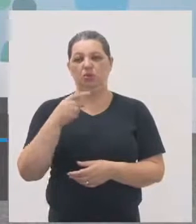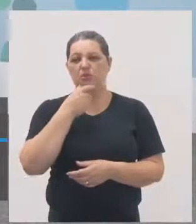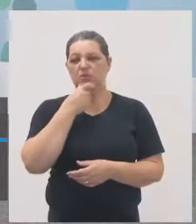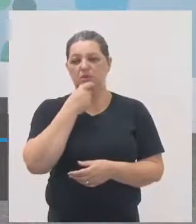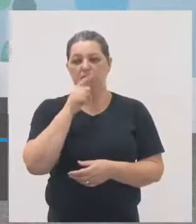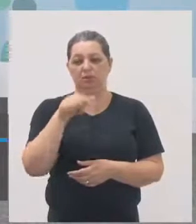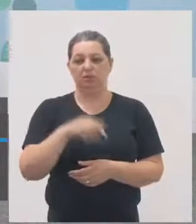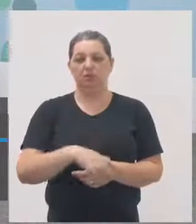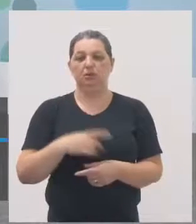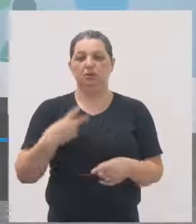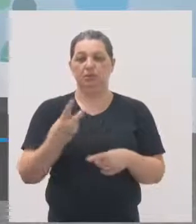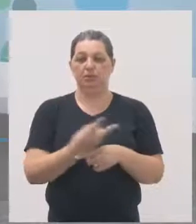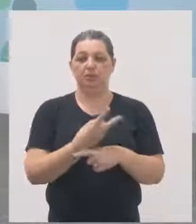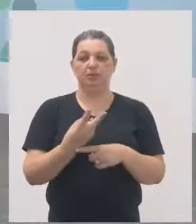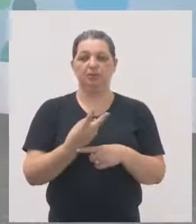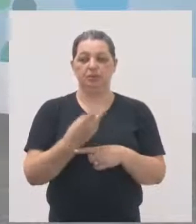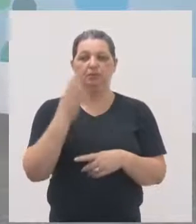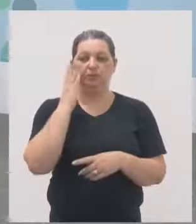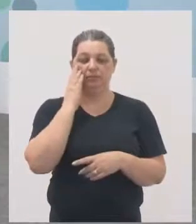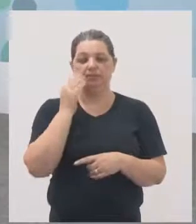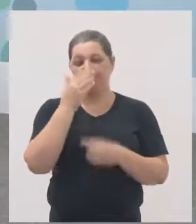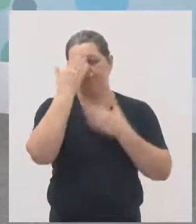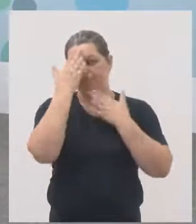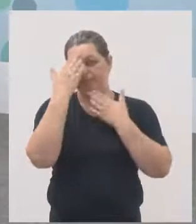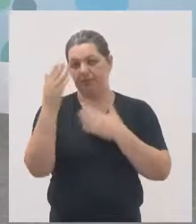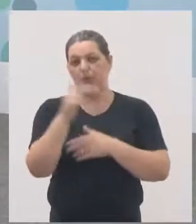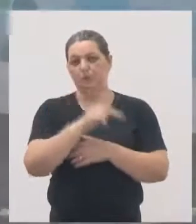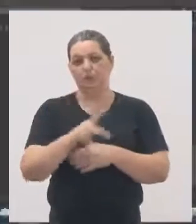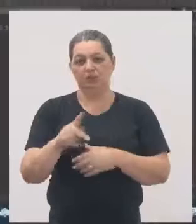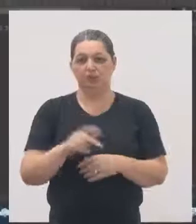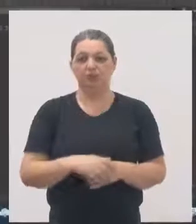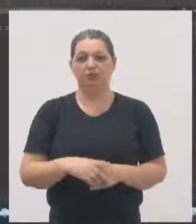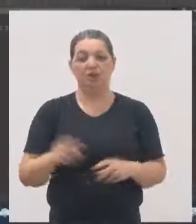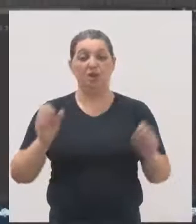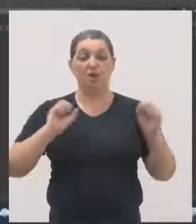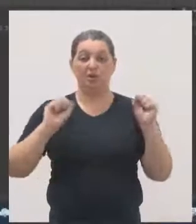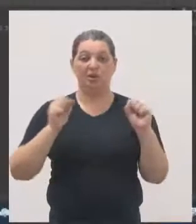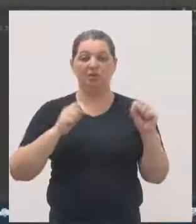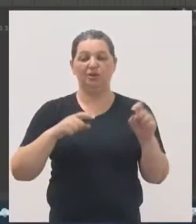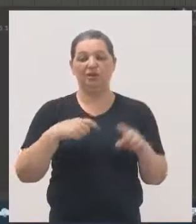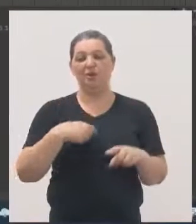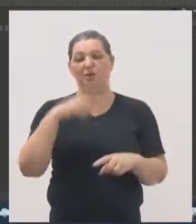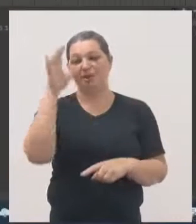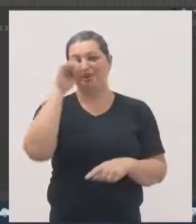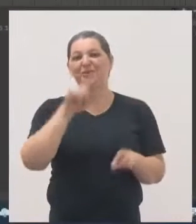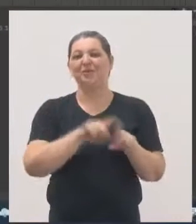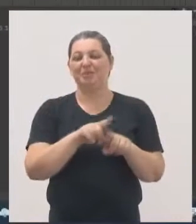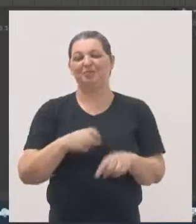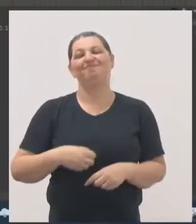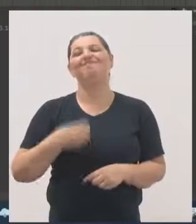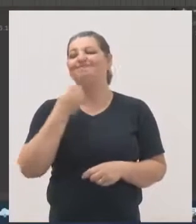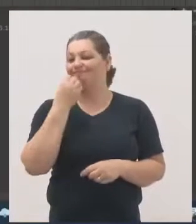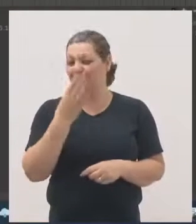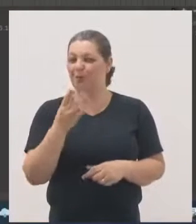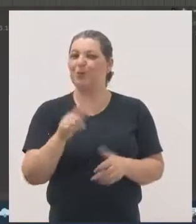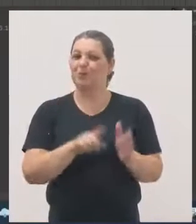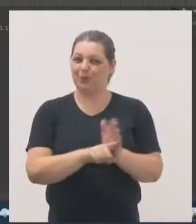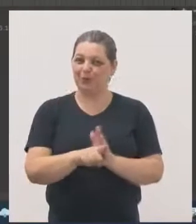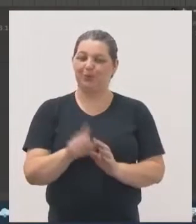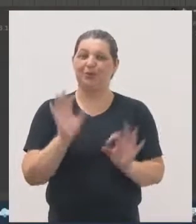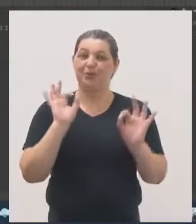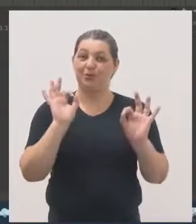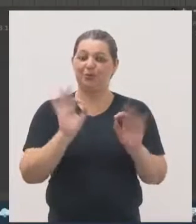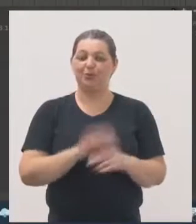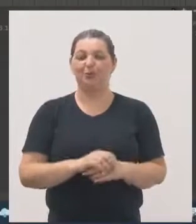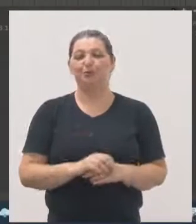o que era isso, Bacana, agora eu já sei. boa, Obrigada, viu, professor Luiz Carlos? Eu adoro quando eu aprendo aqui. Boa pergunta, boa pergunta. O